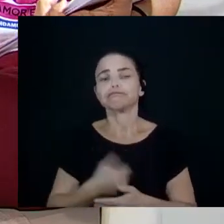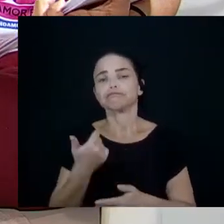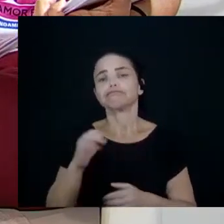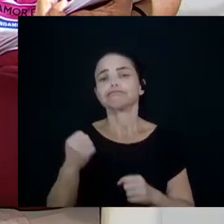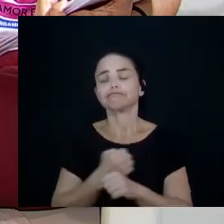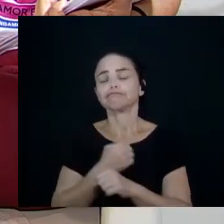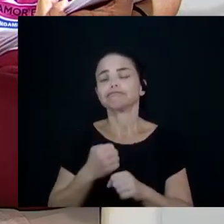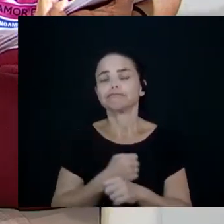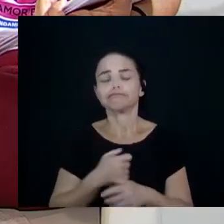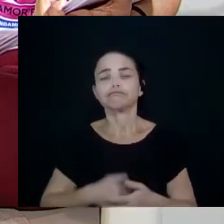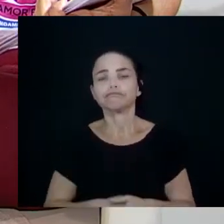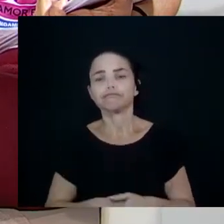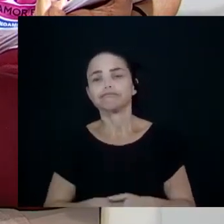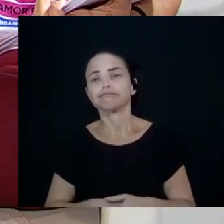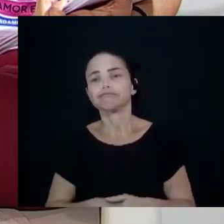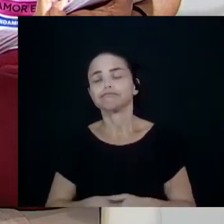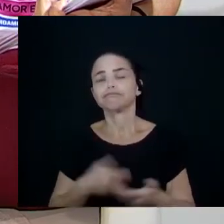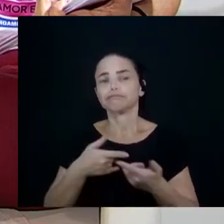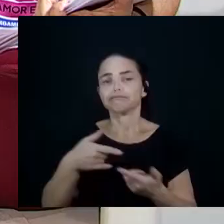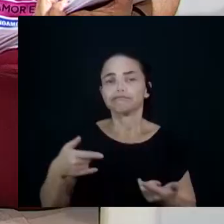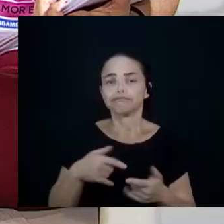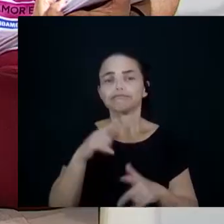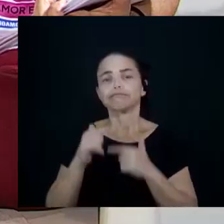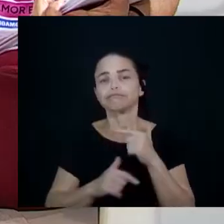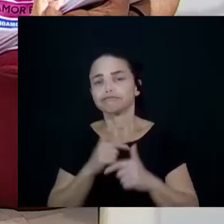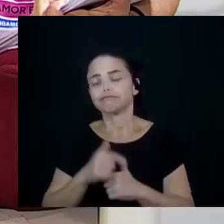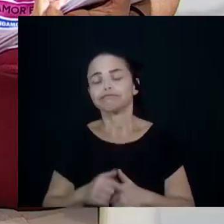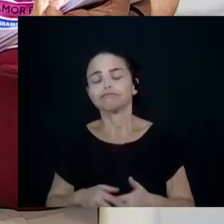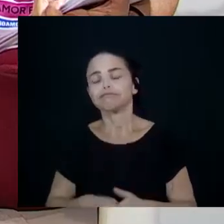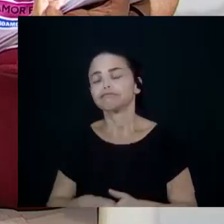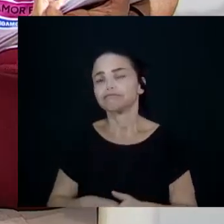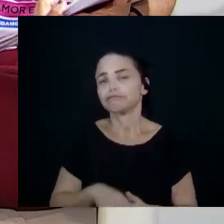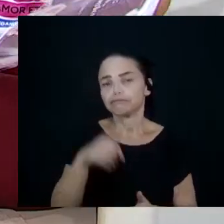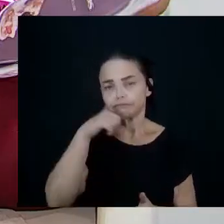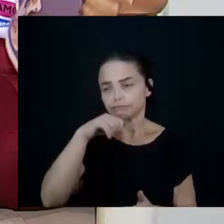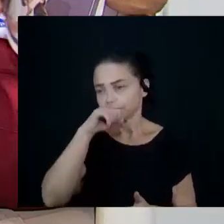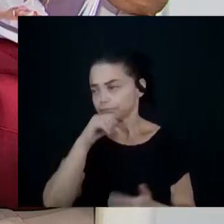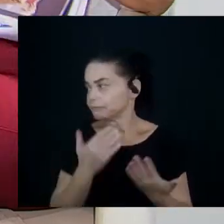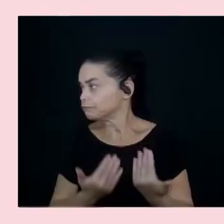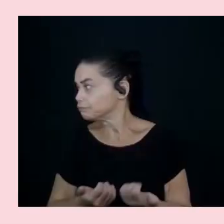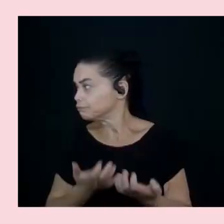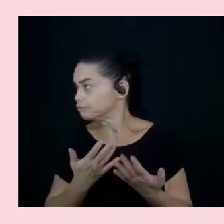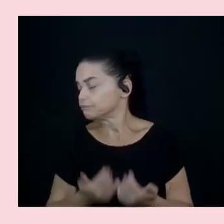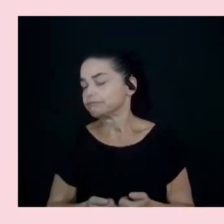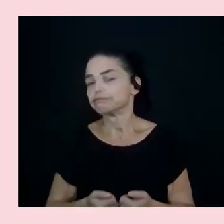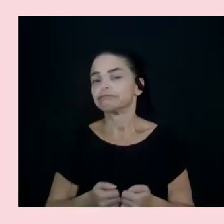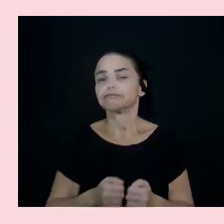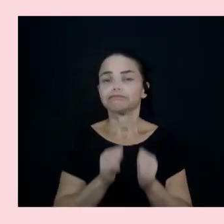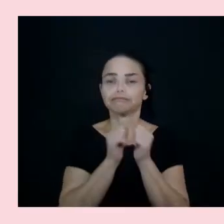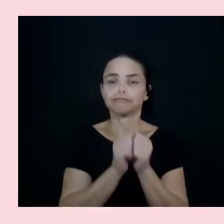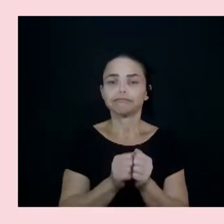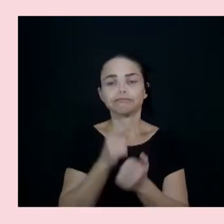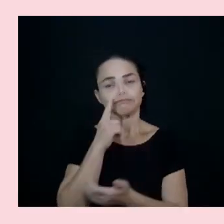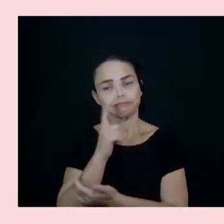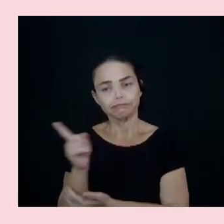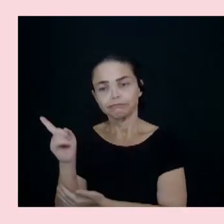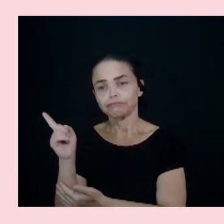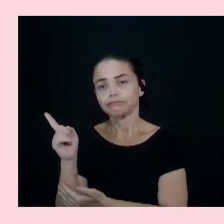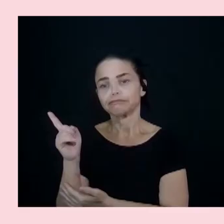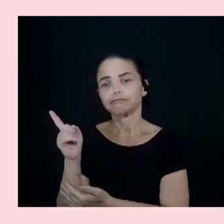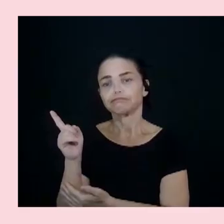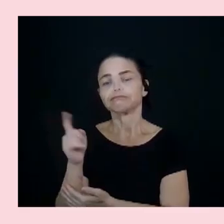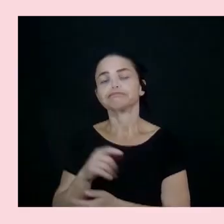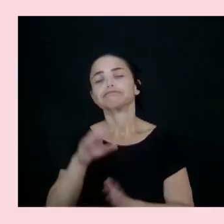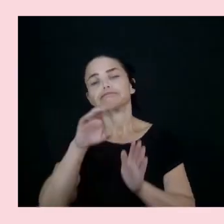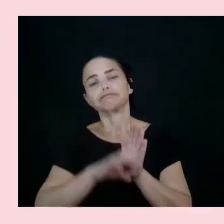Comunidades, entre fraldas, tarefas e negócios. Porque ser mãe é mais leve quando se está em boa companhia. E aqui, em um dos capítulos, eu falo justamente